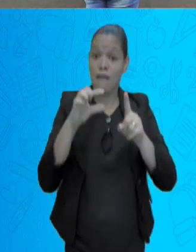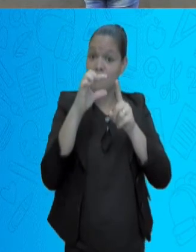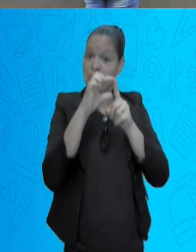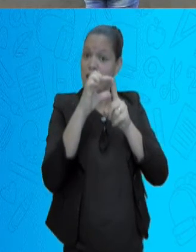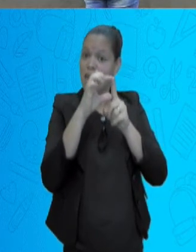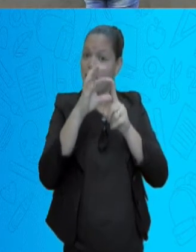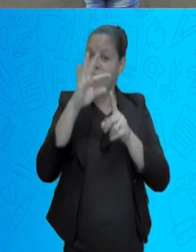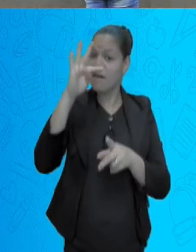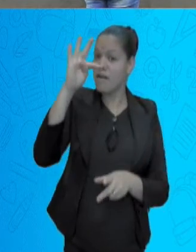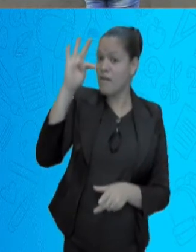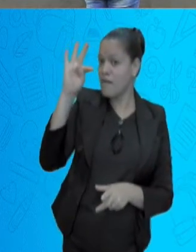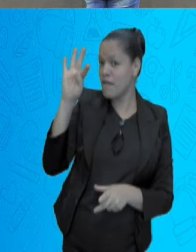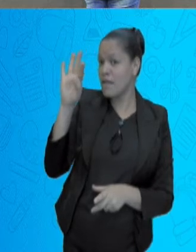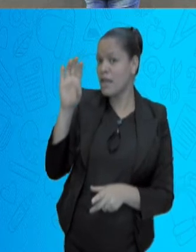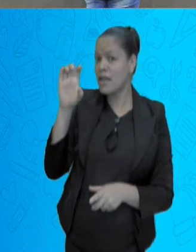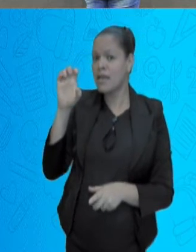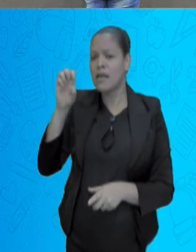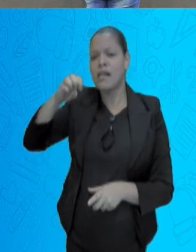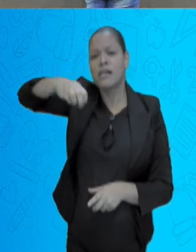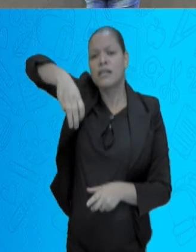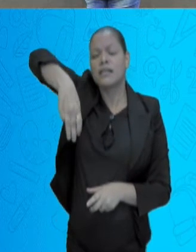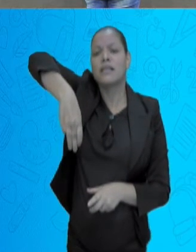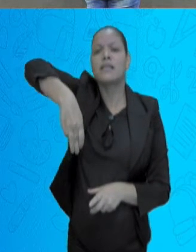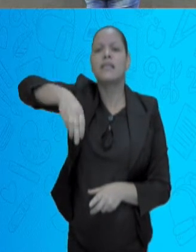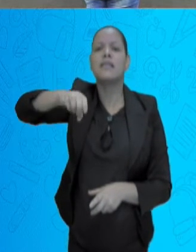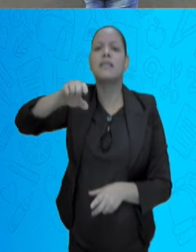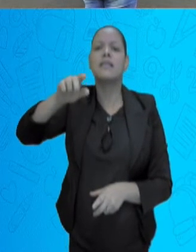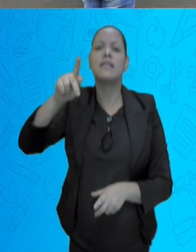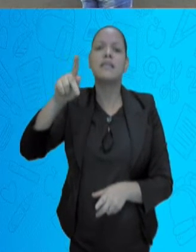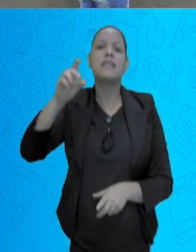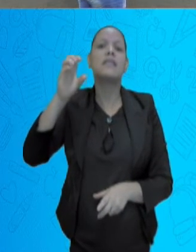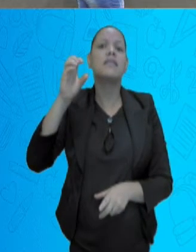M antes de P.